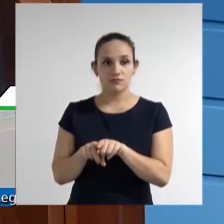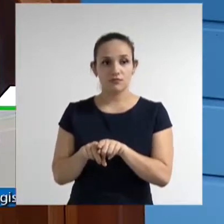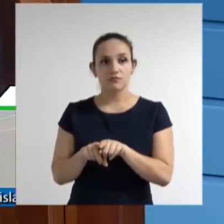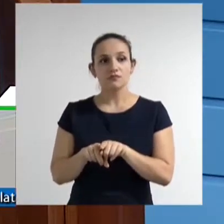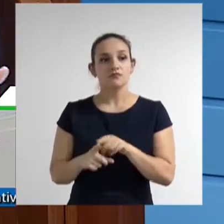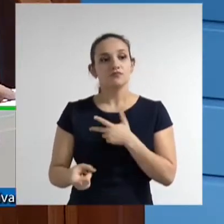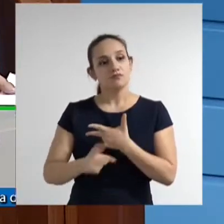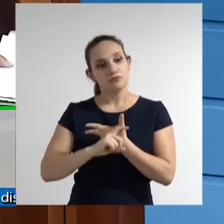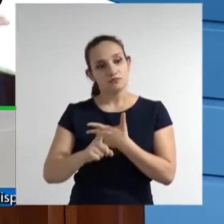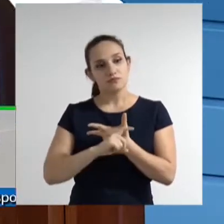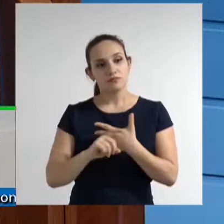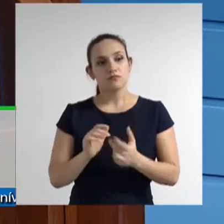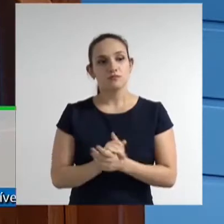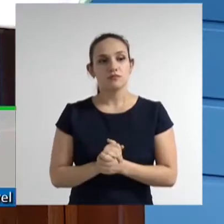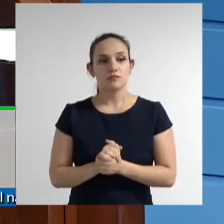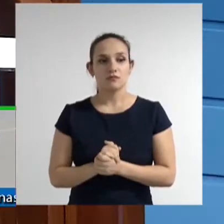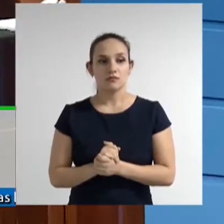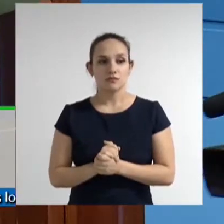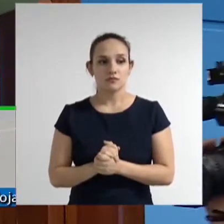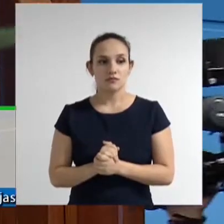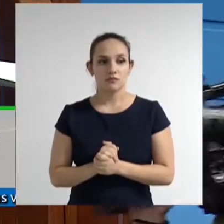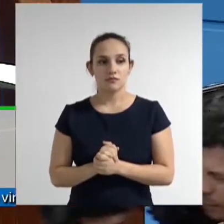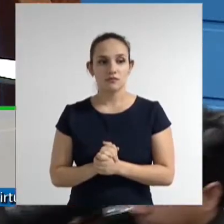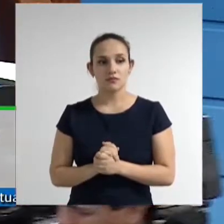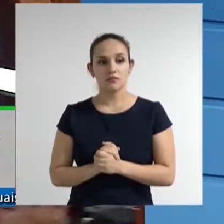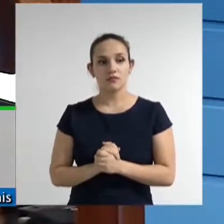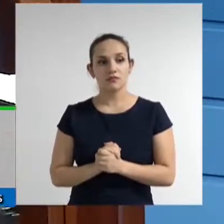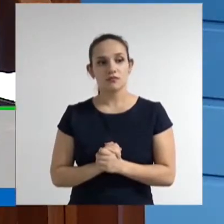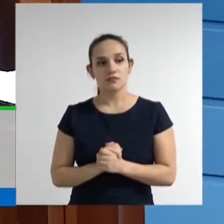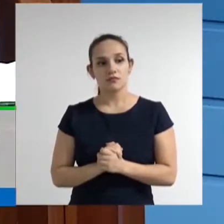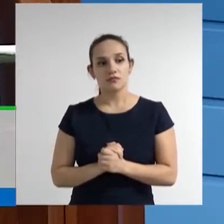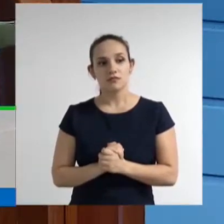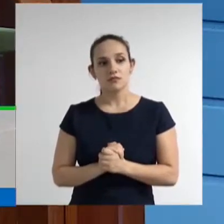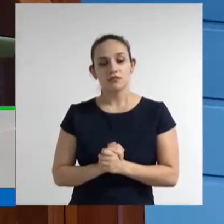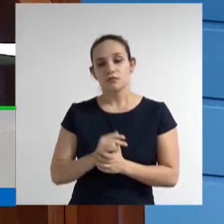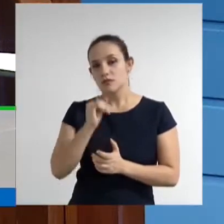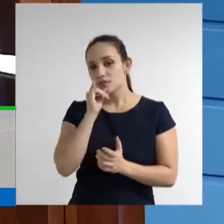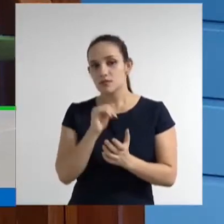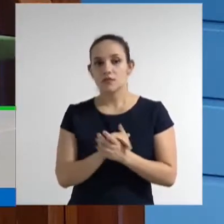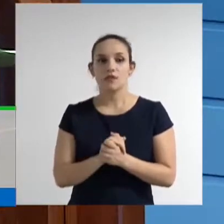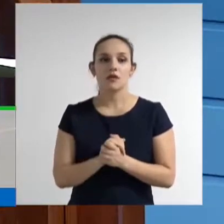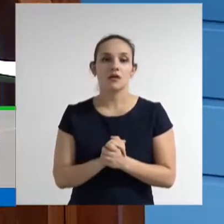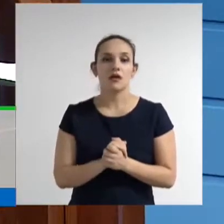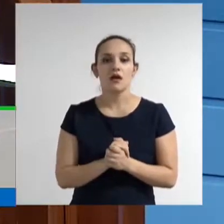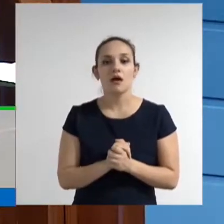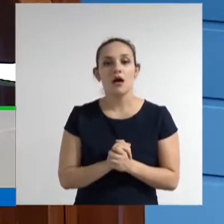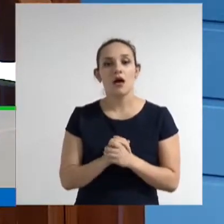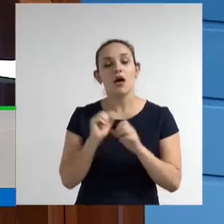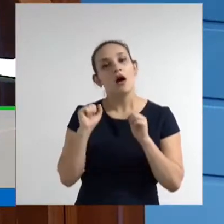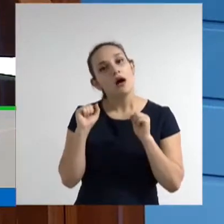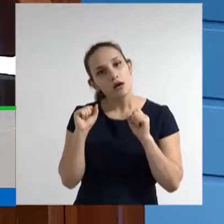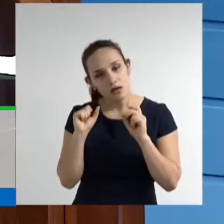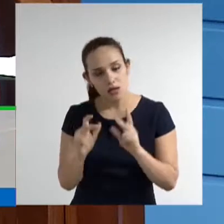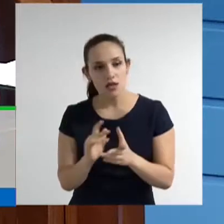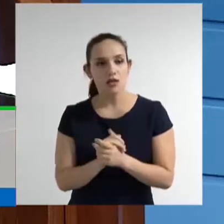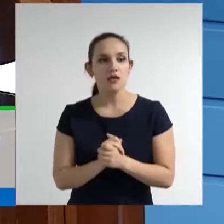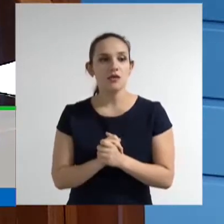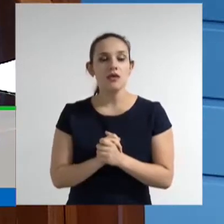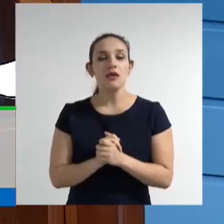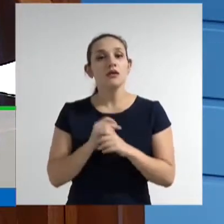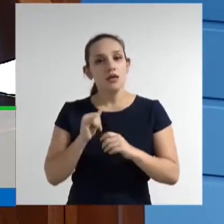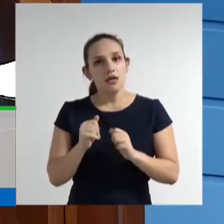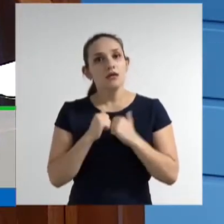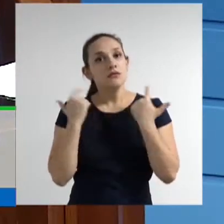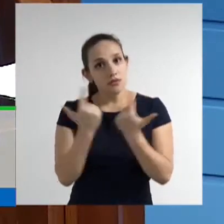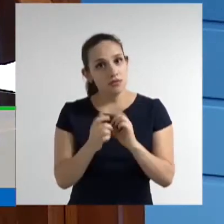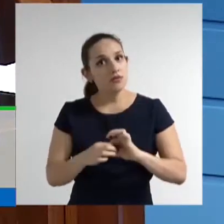Poder Executivo, esta lei complementar diz, veio para cá, deputado Barbosinha, autorizou, foi para o Tesouro. Então, esse é o